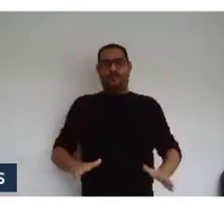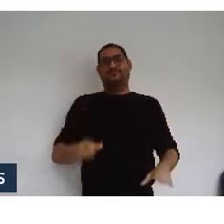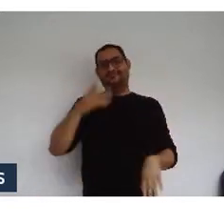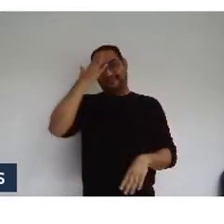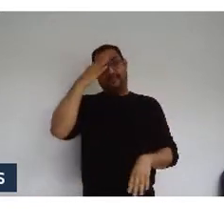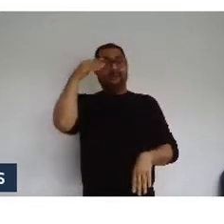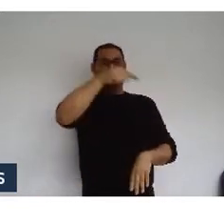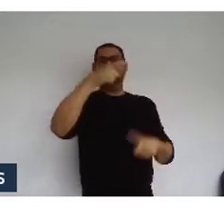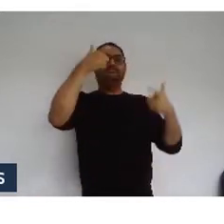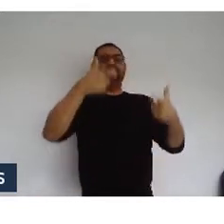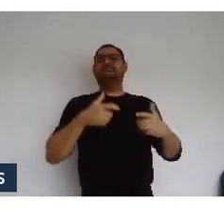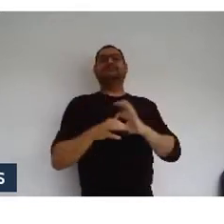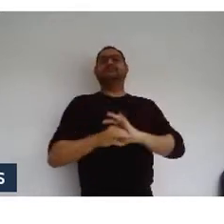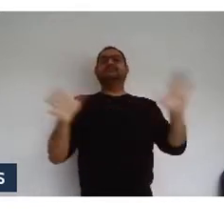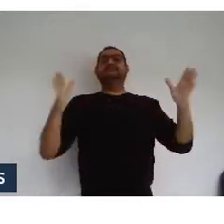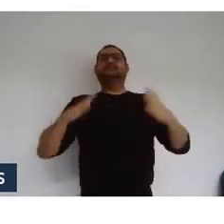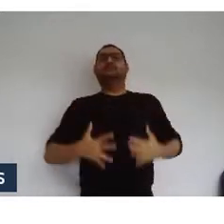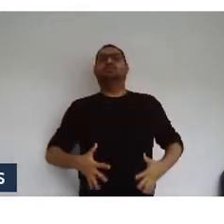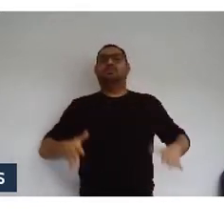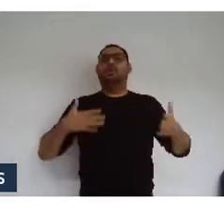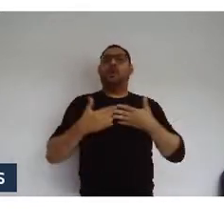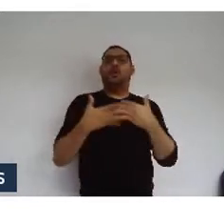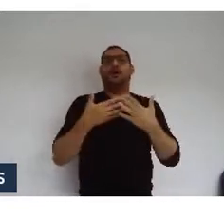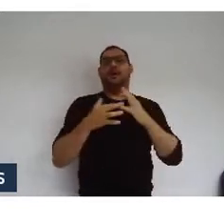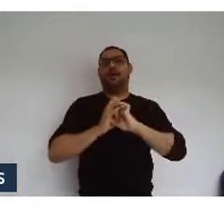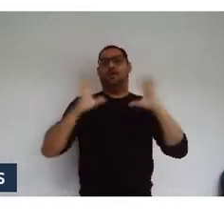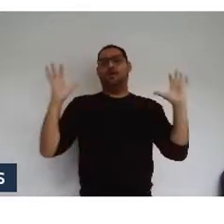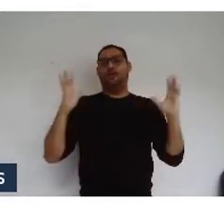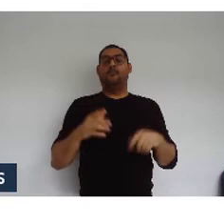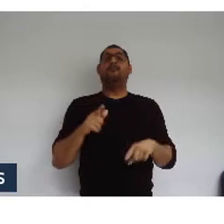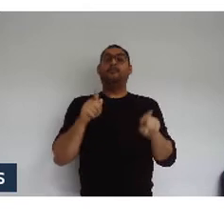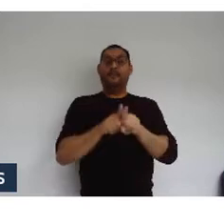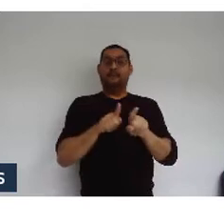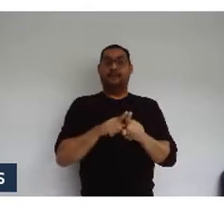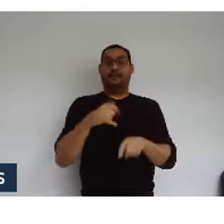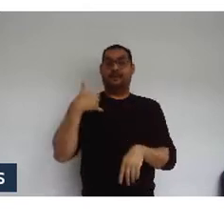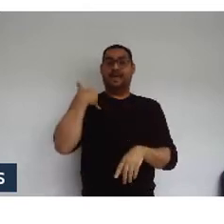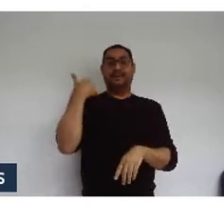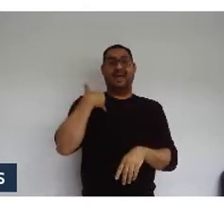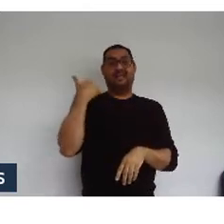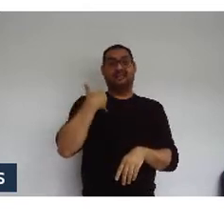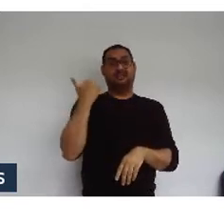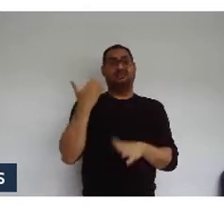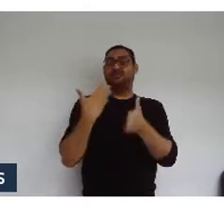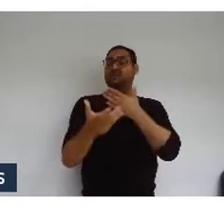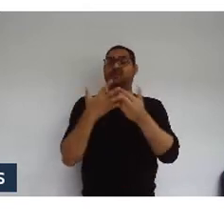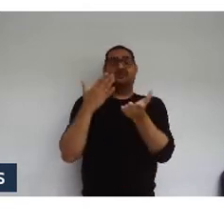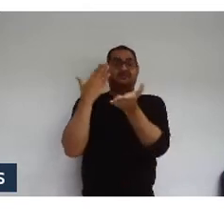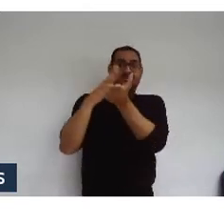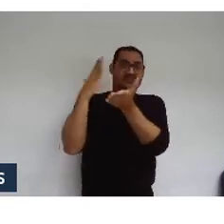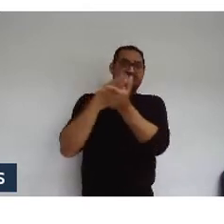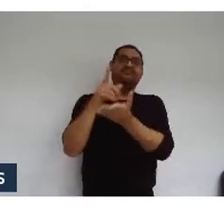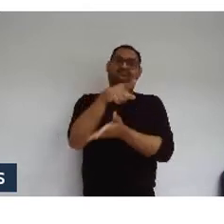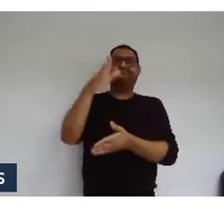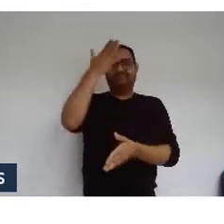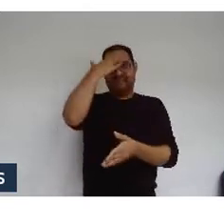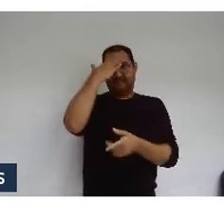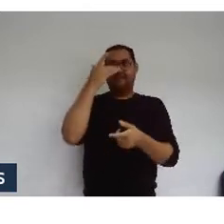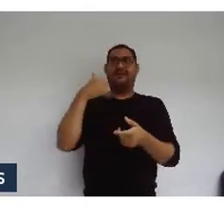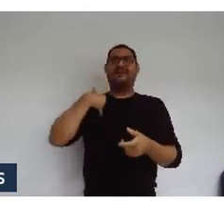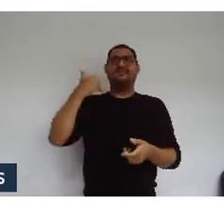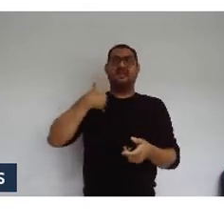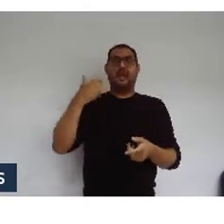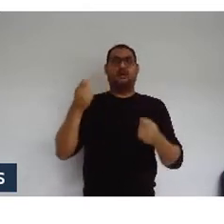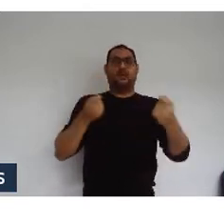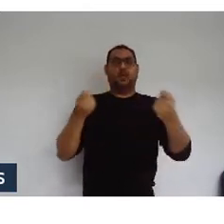performatizações escalares de natureza etárea que operam sobre os corpos sejam também mobilizadas